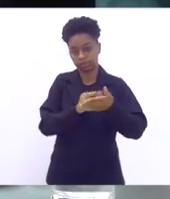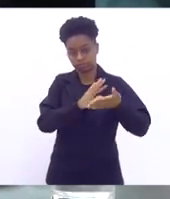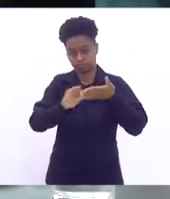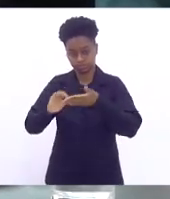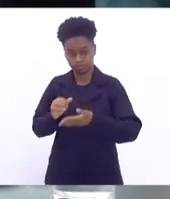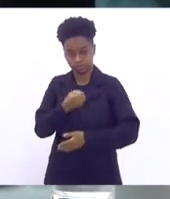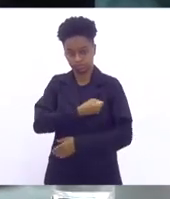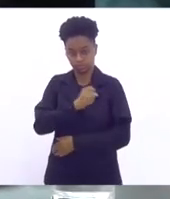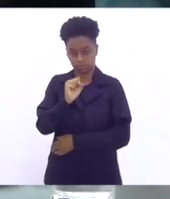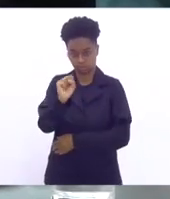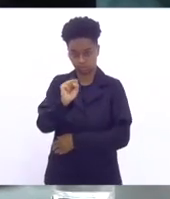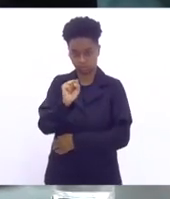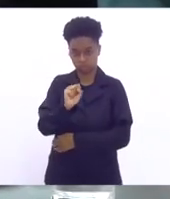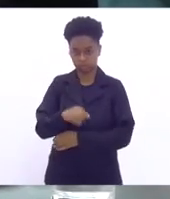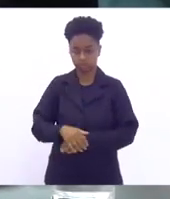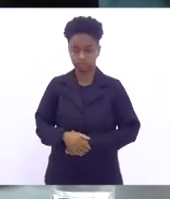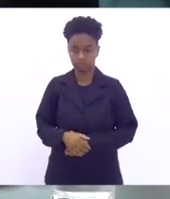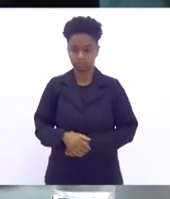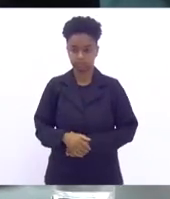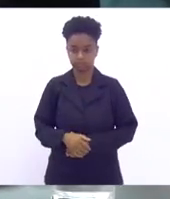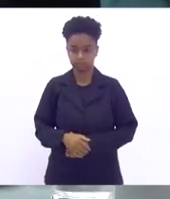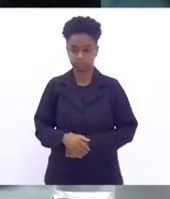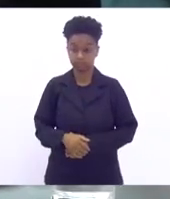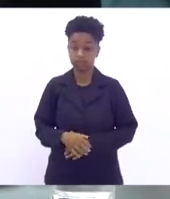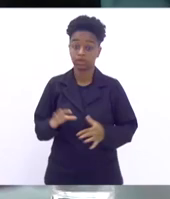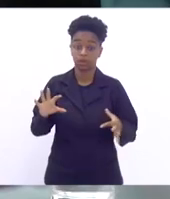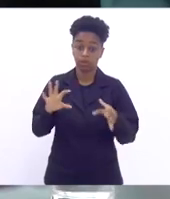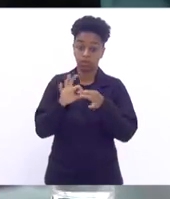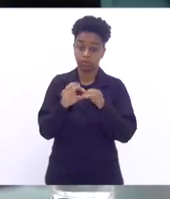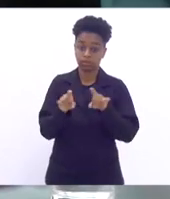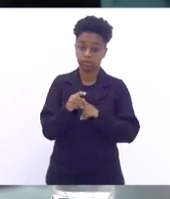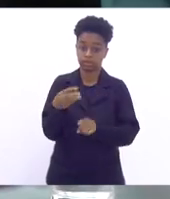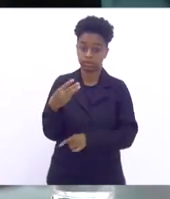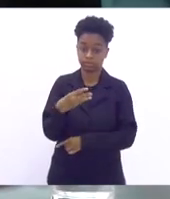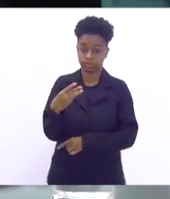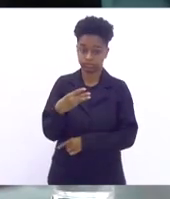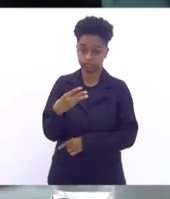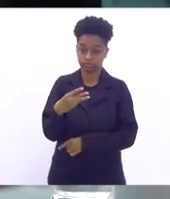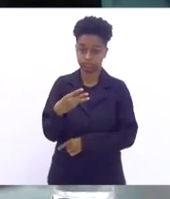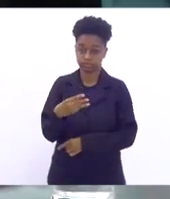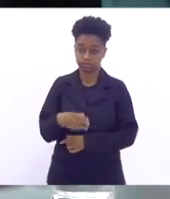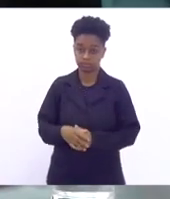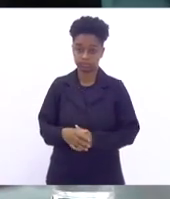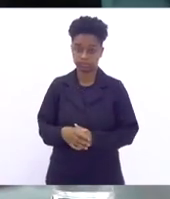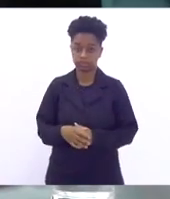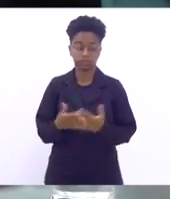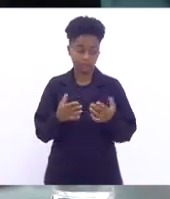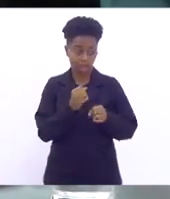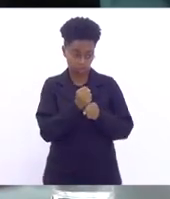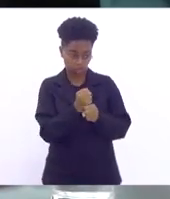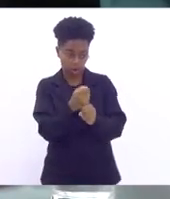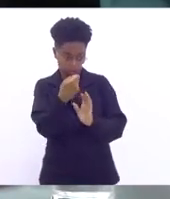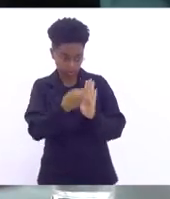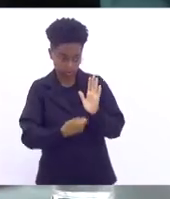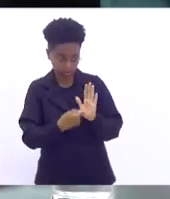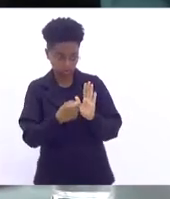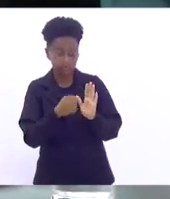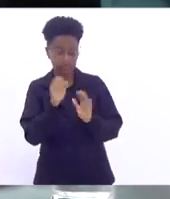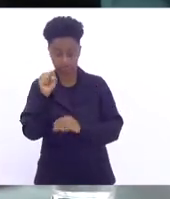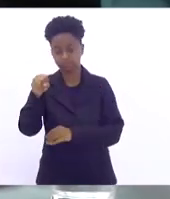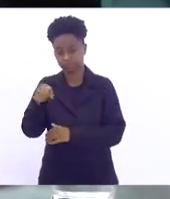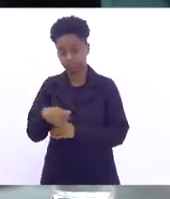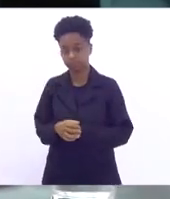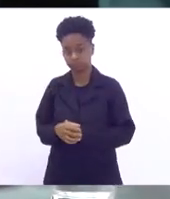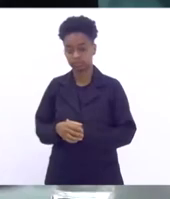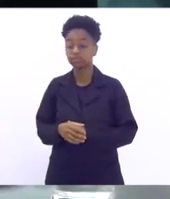expressiva 8 que aglutina com a Três Maria sendo anual mesmo tá platinando